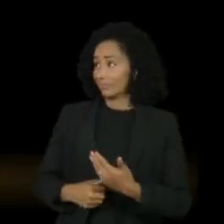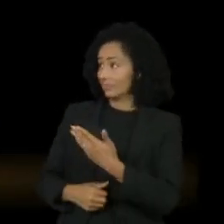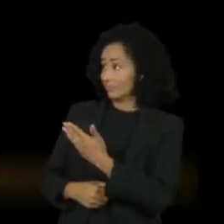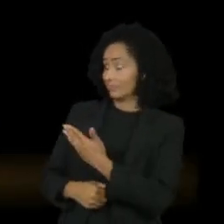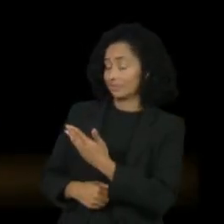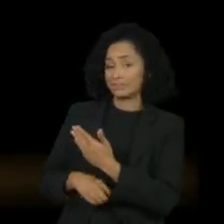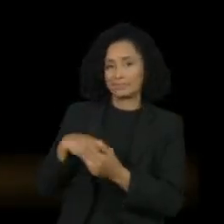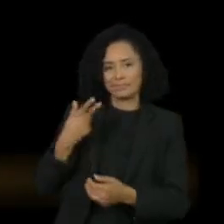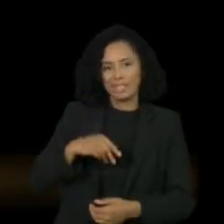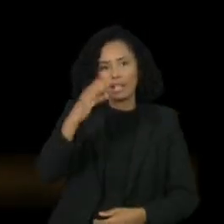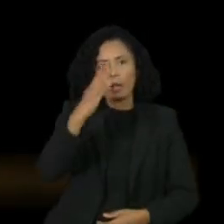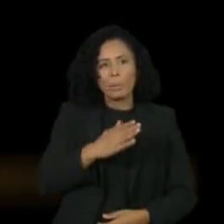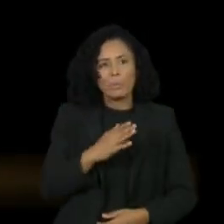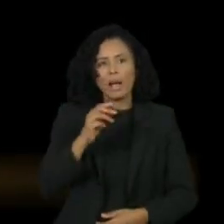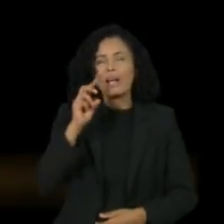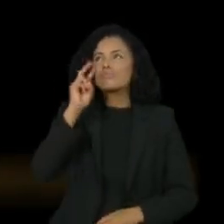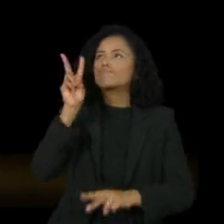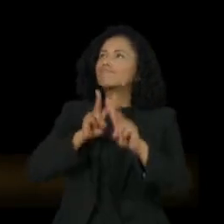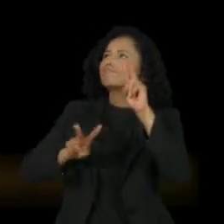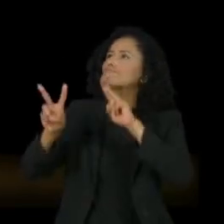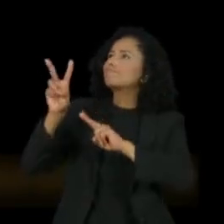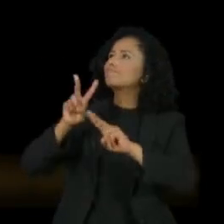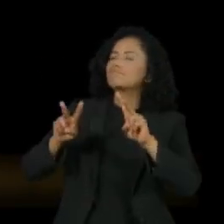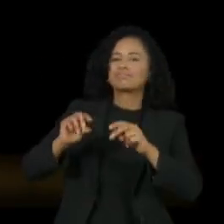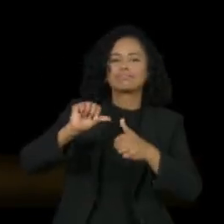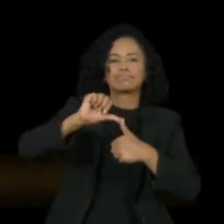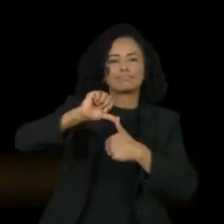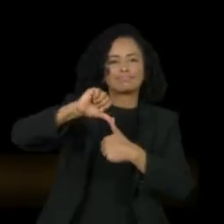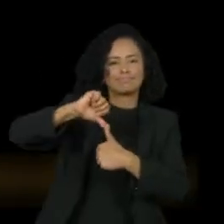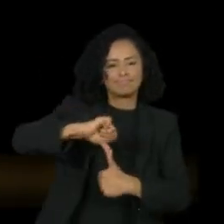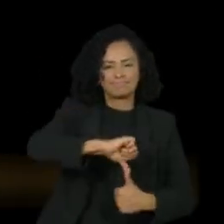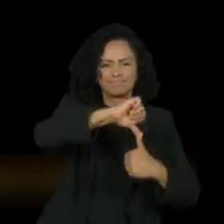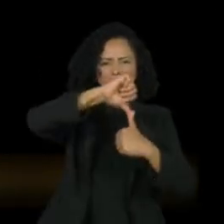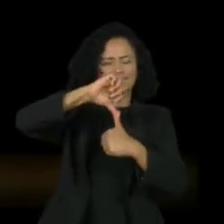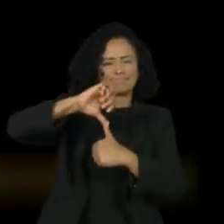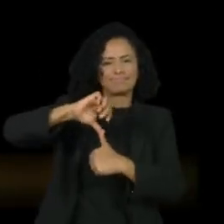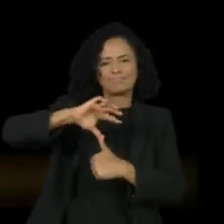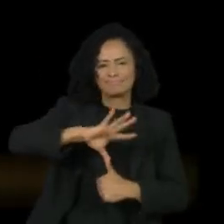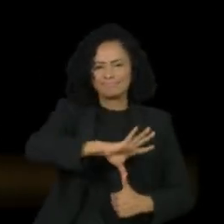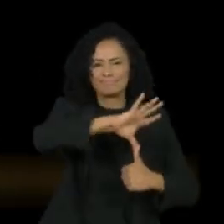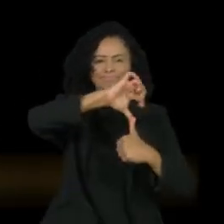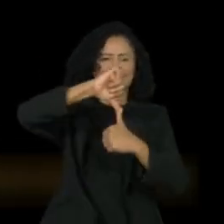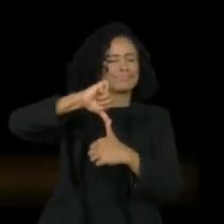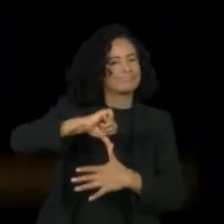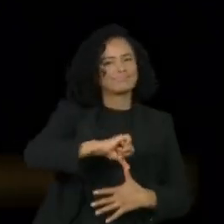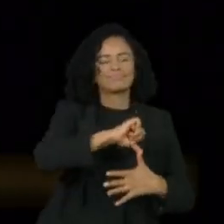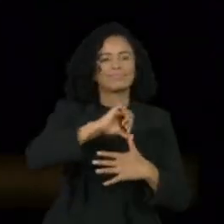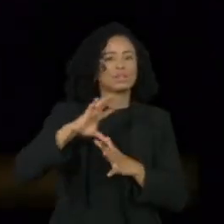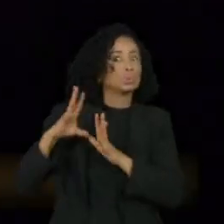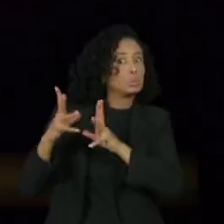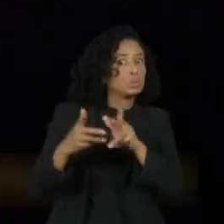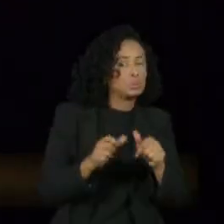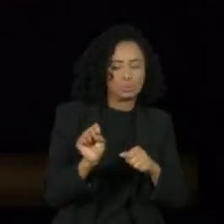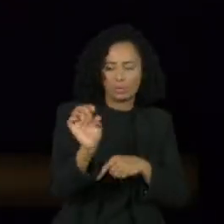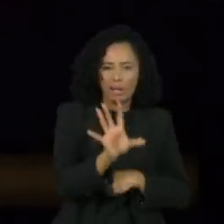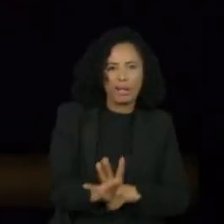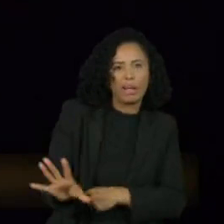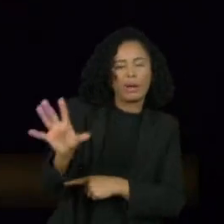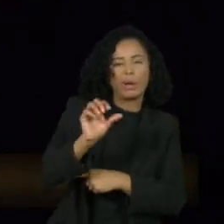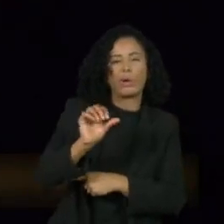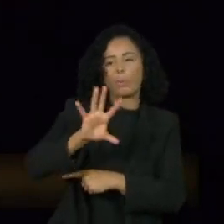visto em todo o Brasil e também em outros países da América do Sul além da América Central partes da América do Norte Europa e África